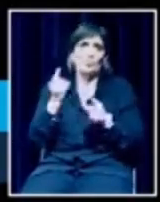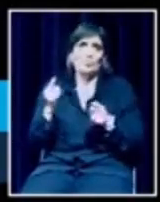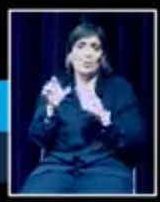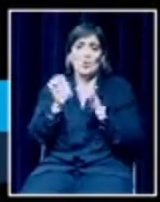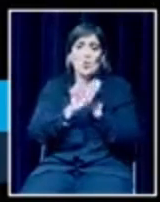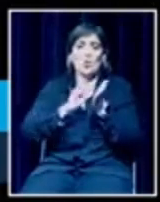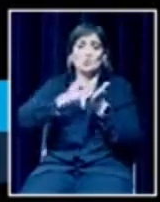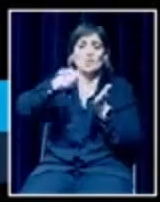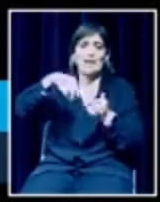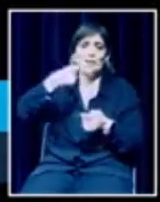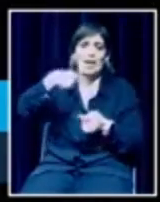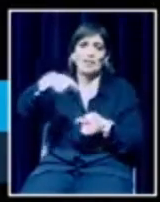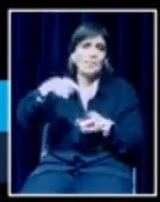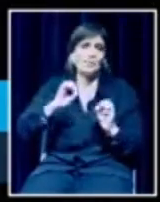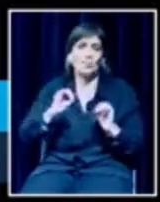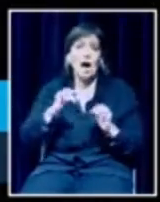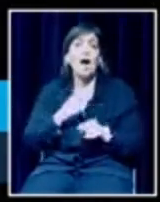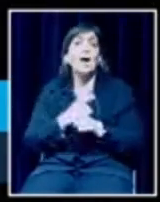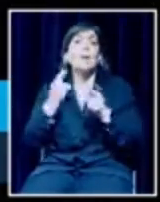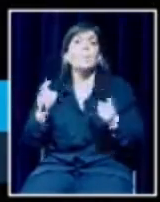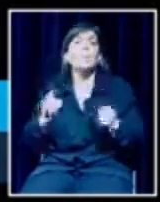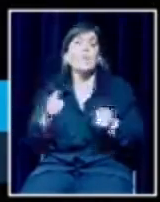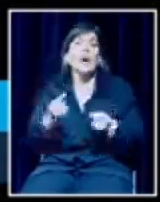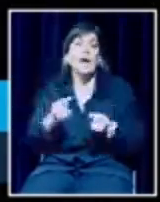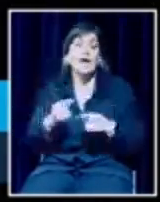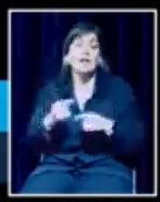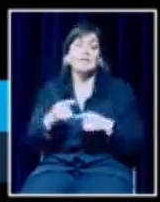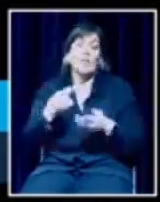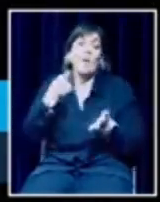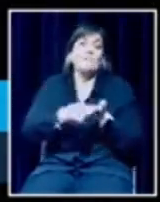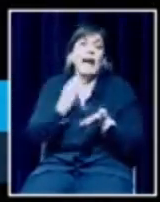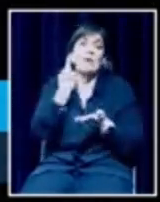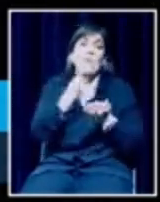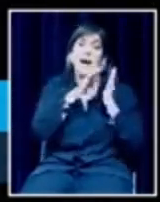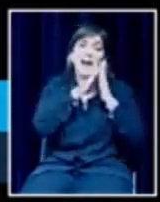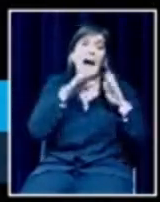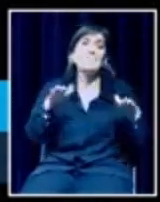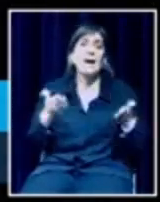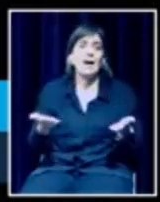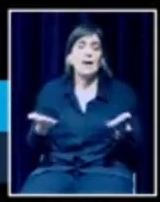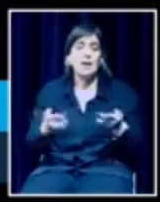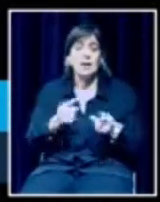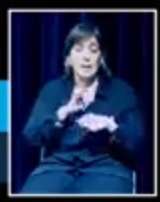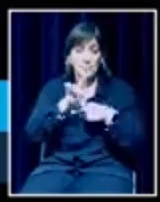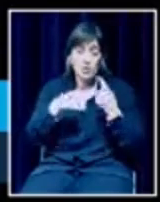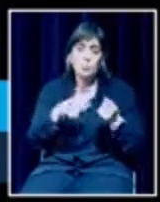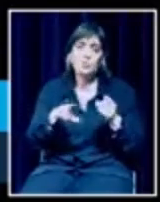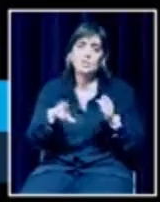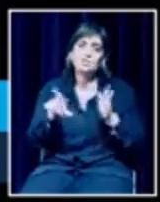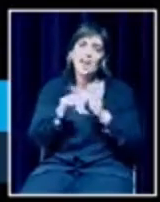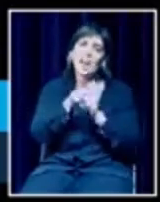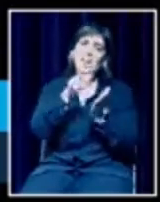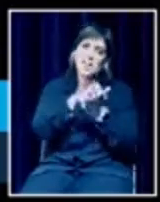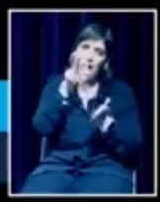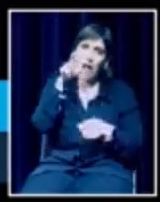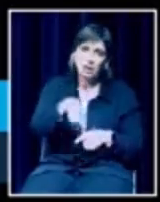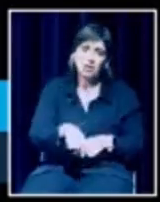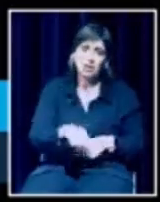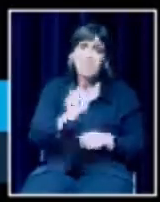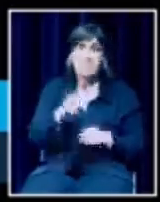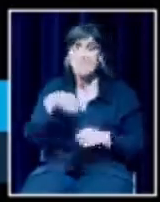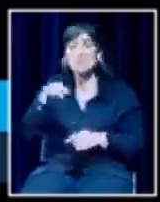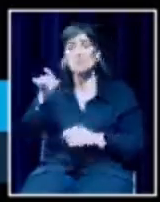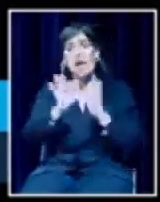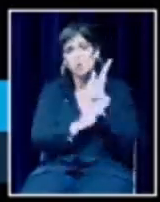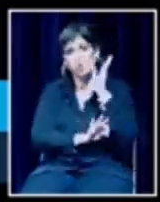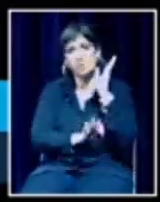contrato de arrendamento porque afinal de contas estão a renda uma cama para que ele se legalizem no país eles precisam ir a junta